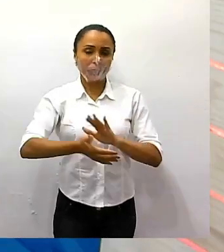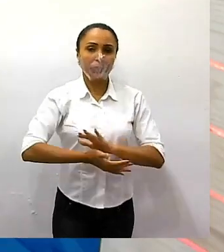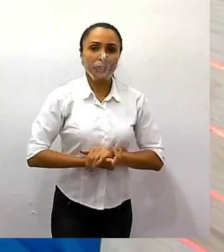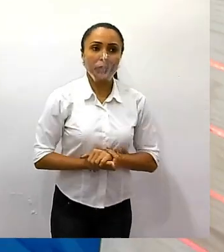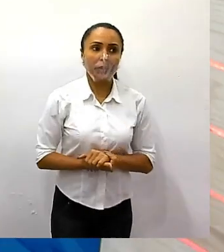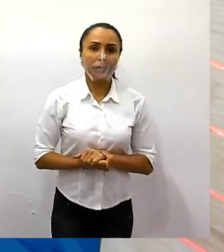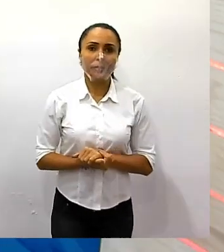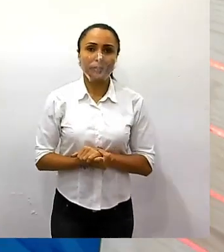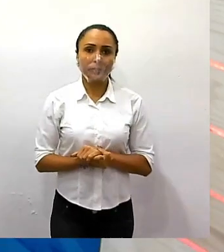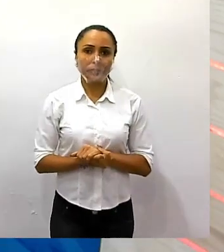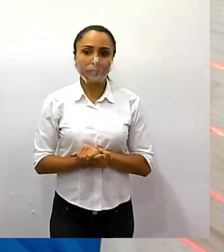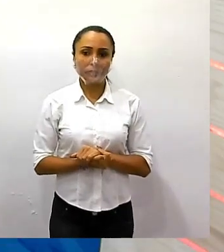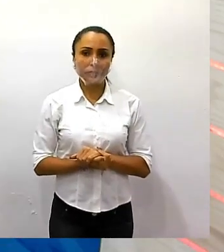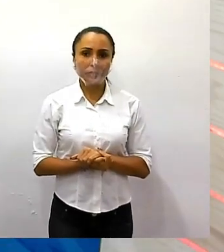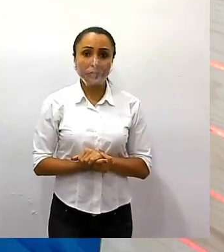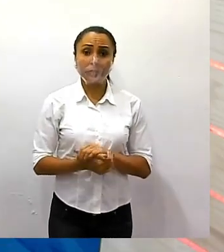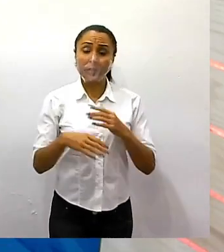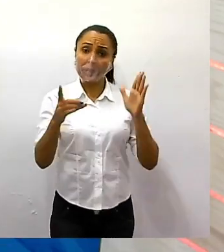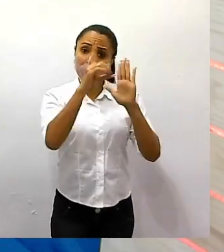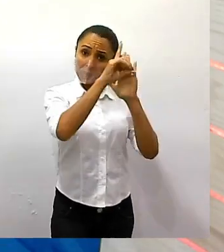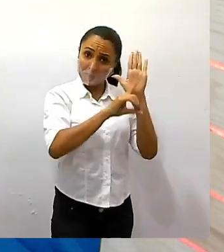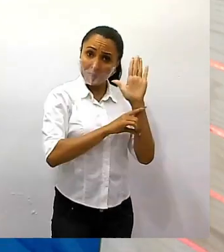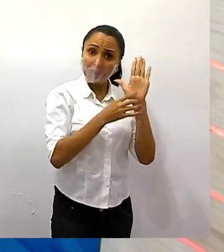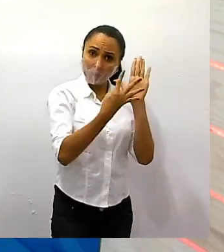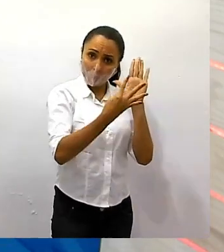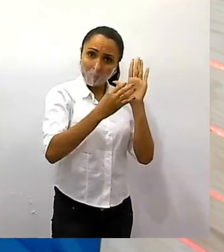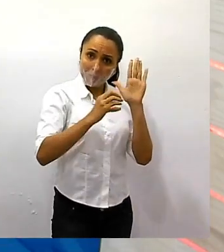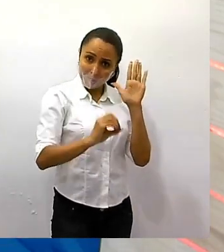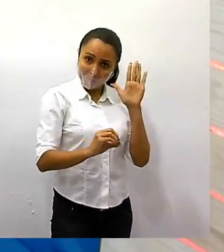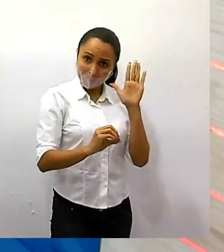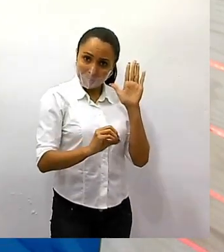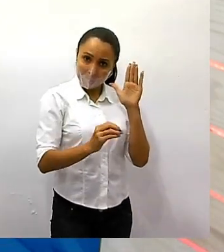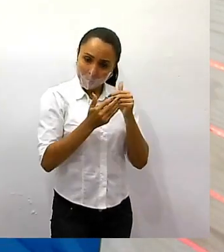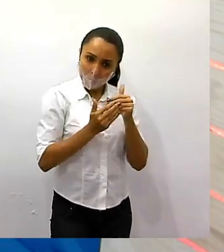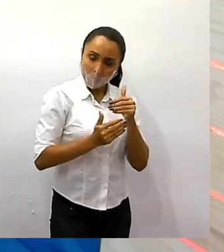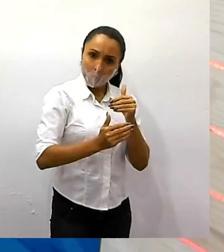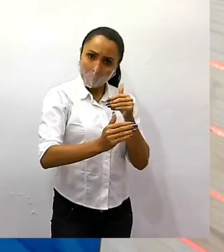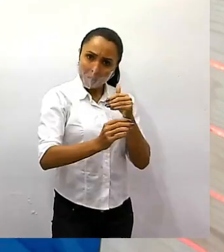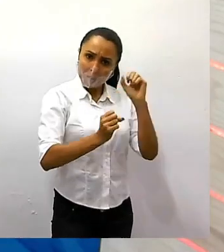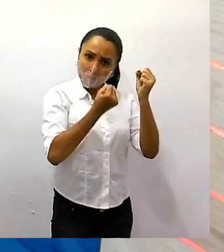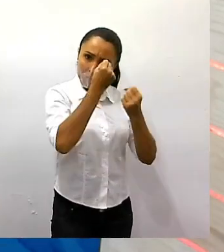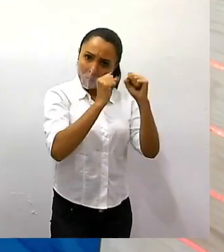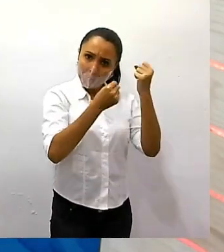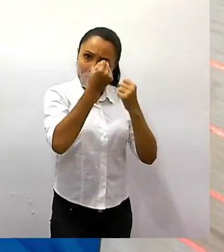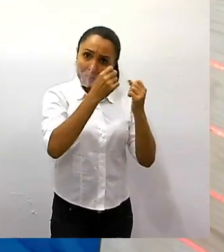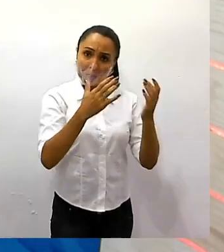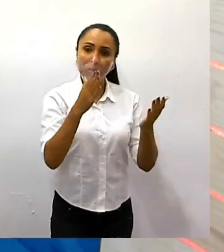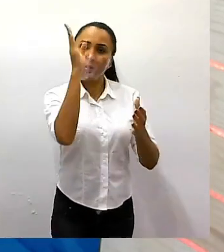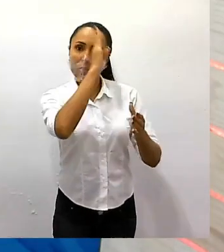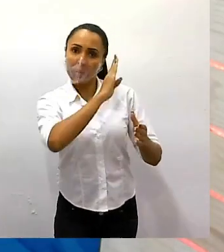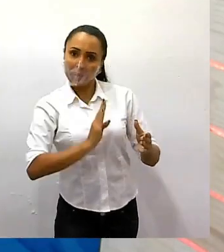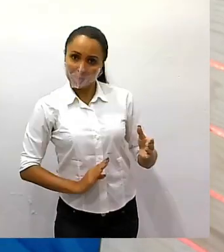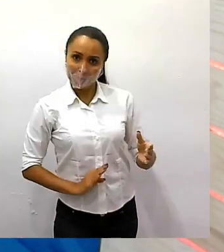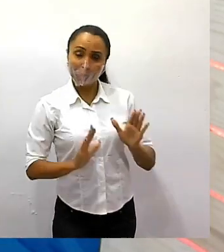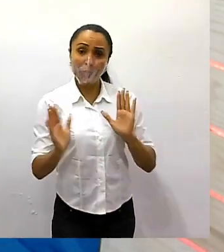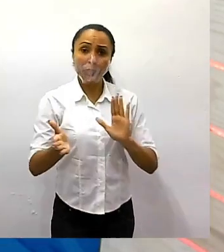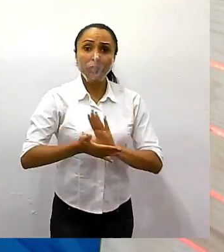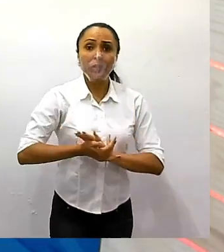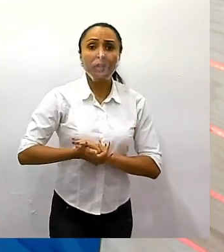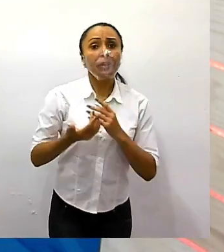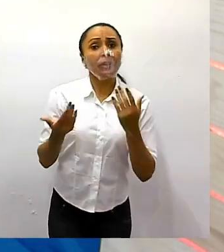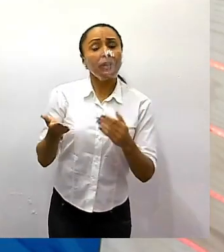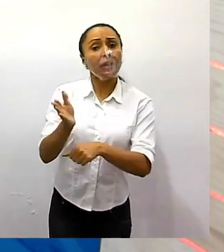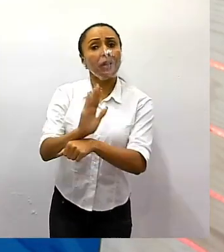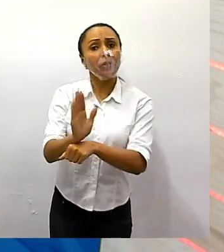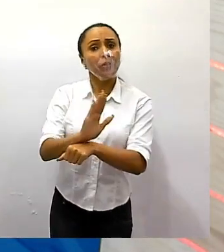Vejam só, na década de 40, começa a ser produzido no Brasil as chanchadas, que eram